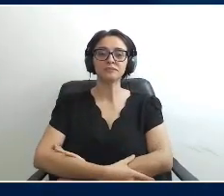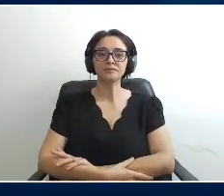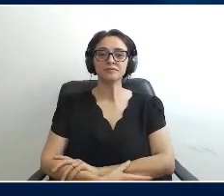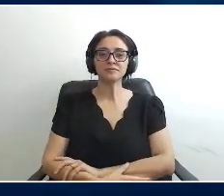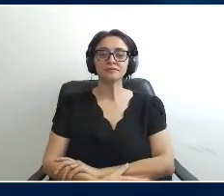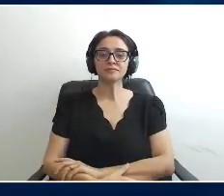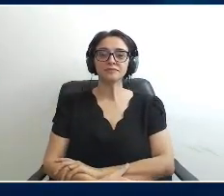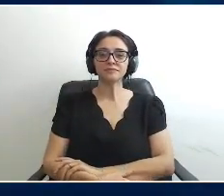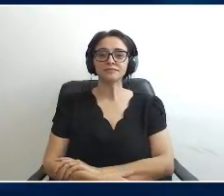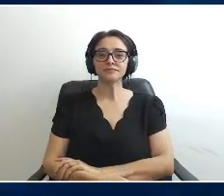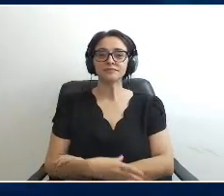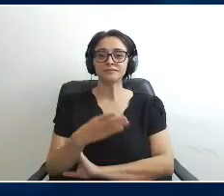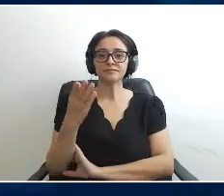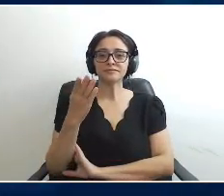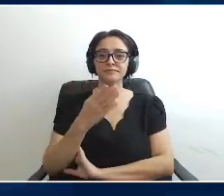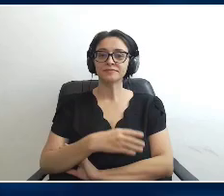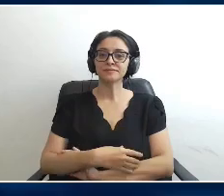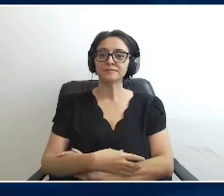Aqui.